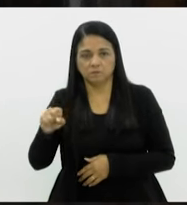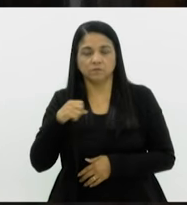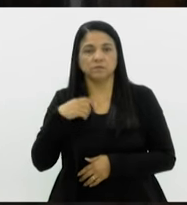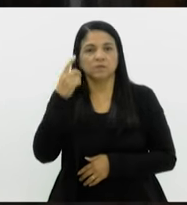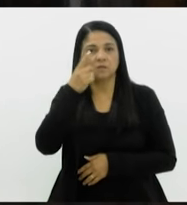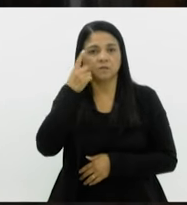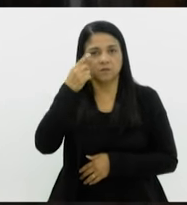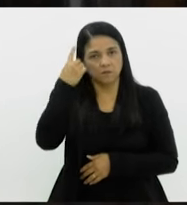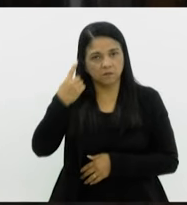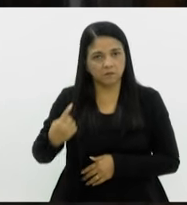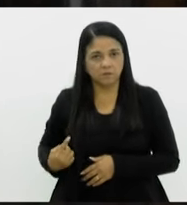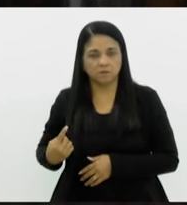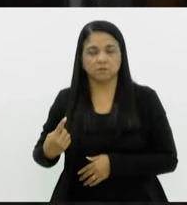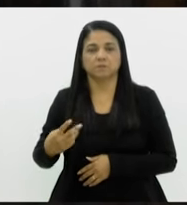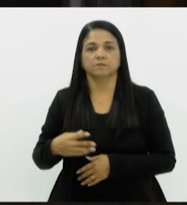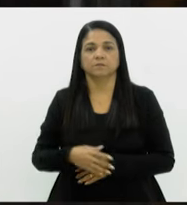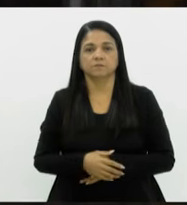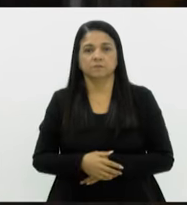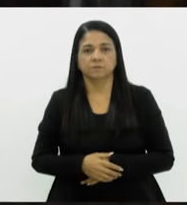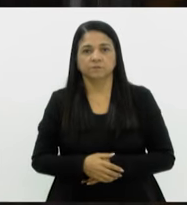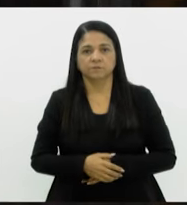Deputada Dani Balbi.